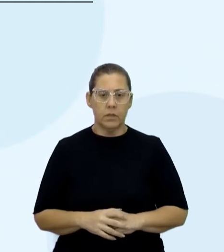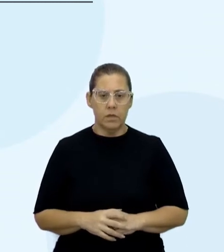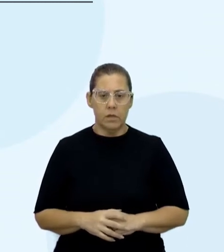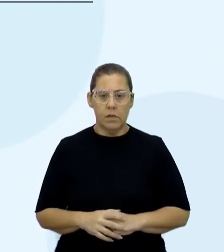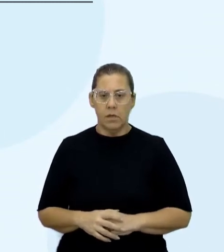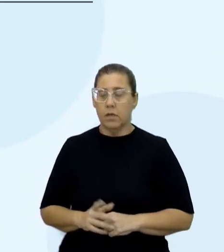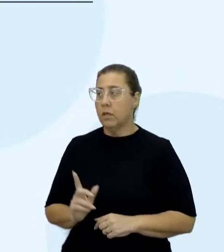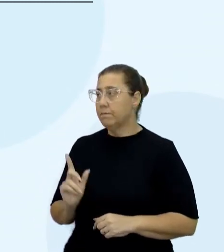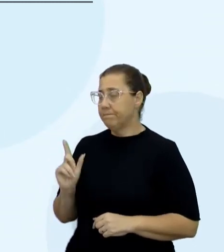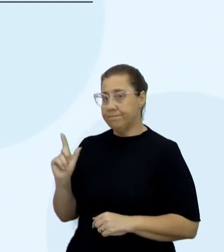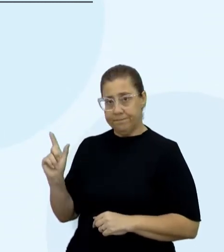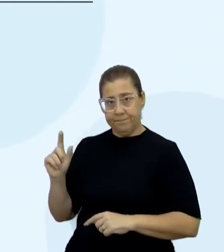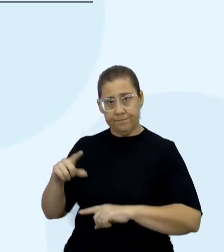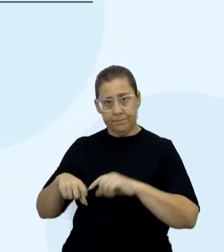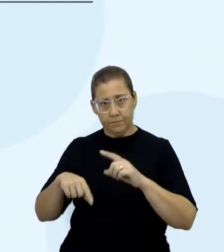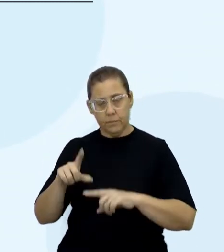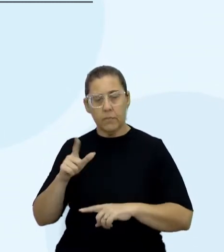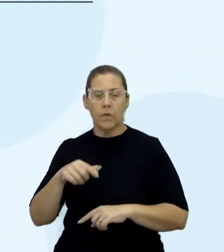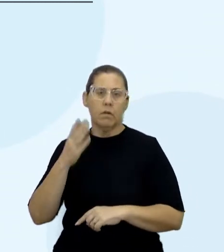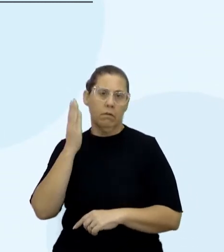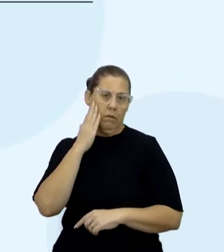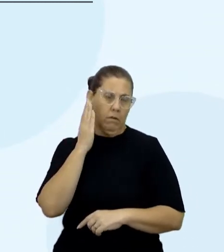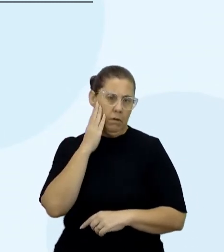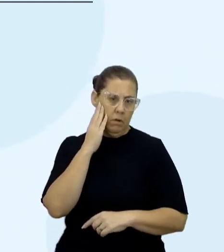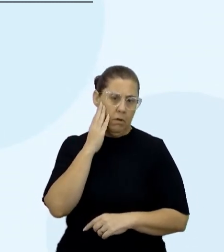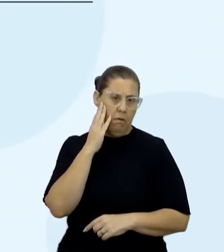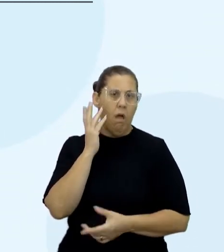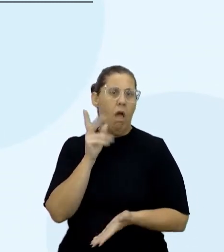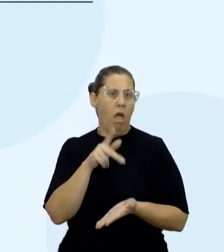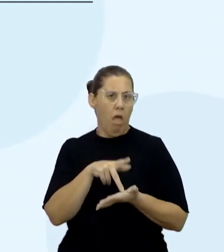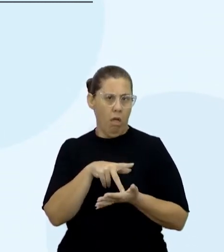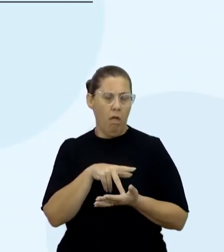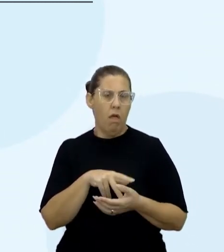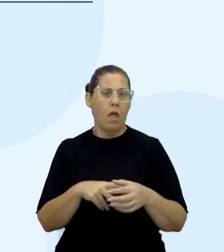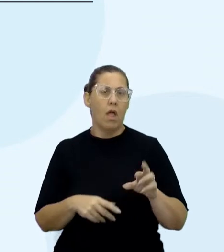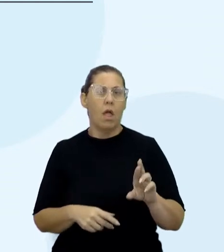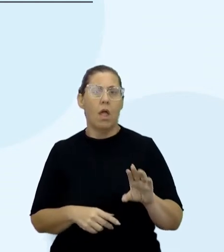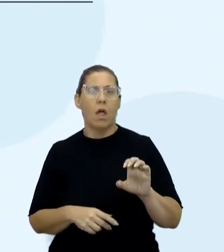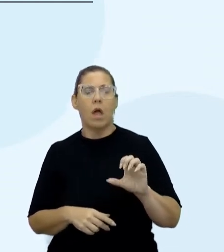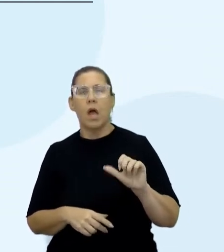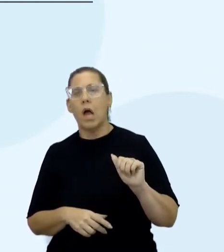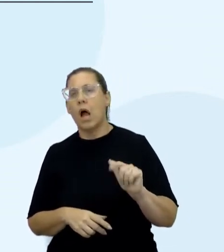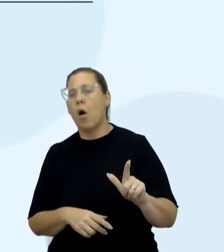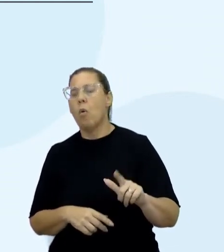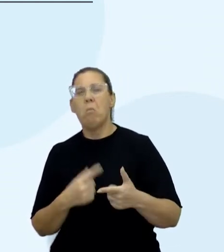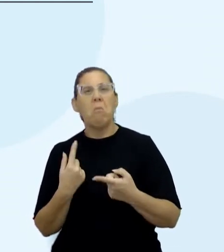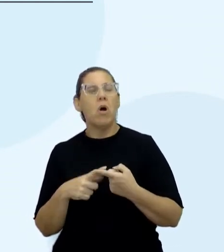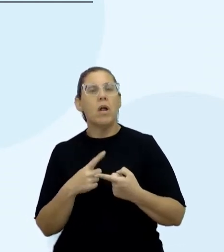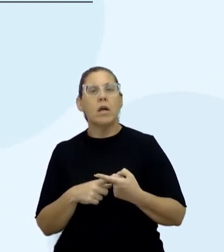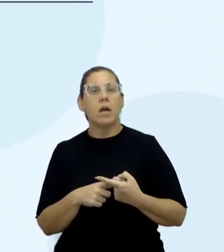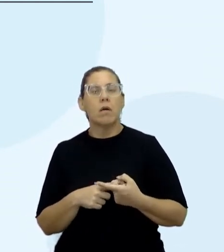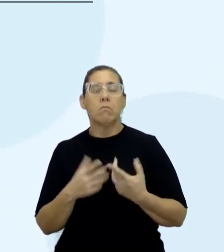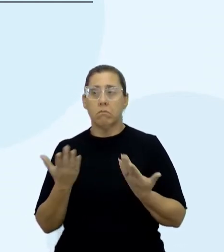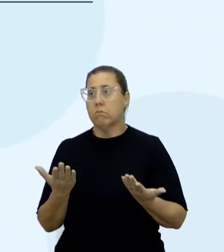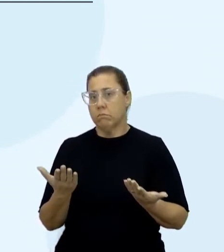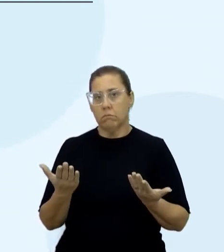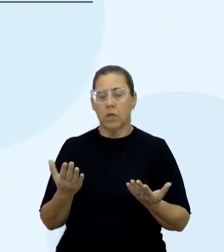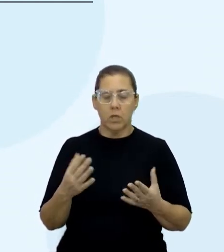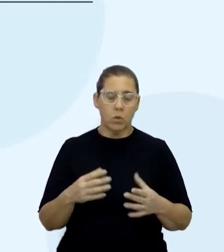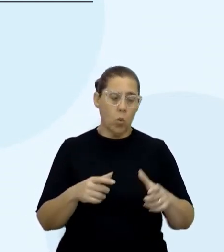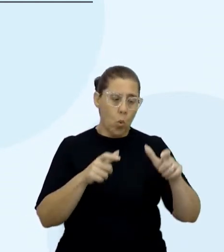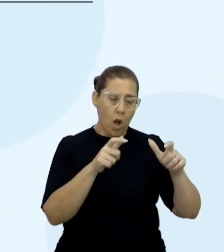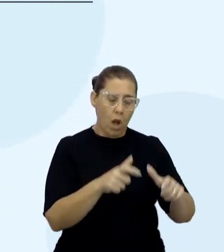Esse objeto aqui, a gente considera ele real. Por que real, Magno? Porque ele é real, ele está no mundo real, está do